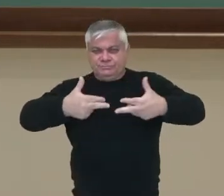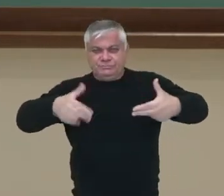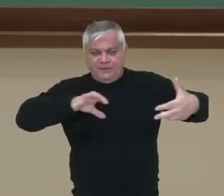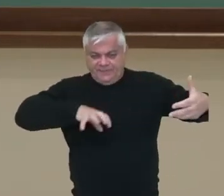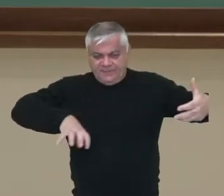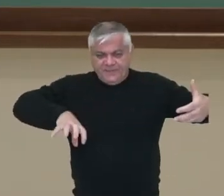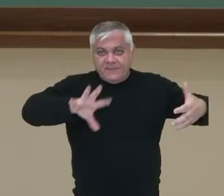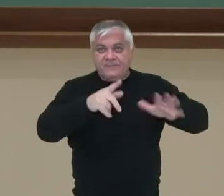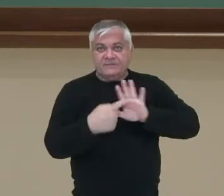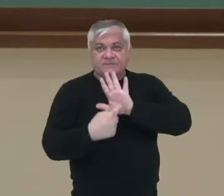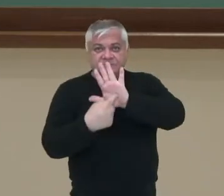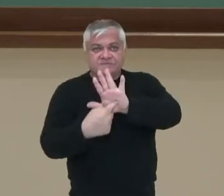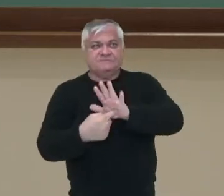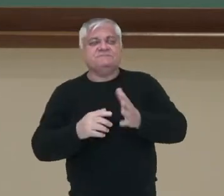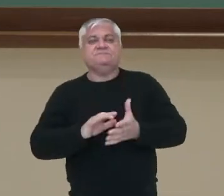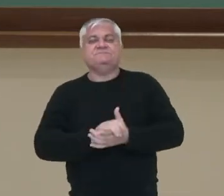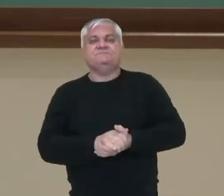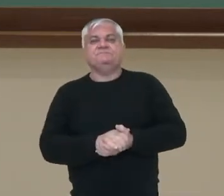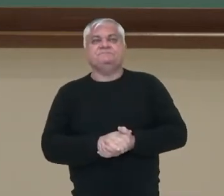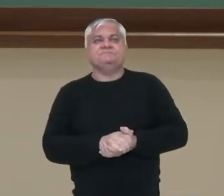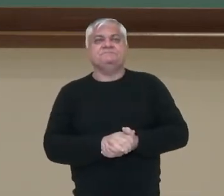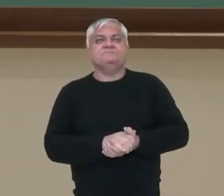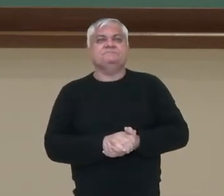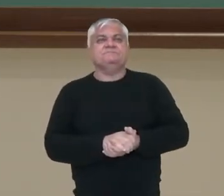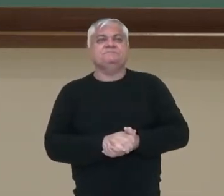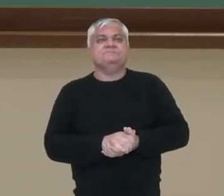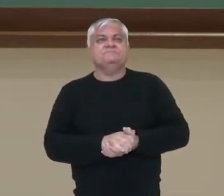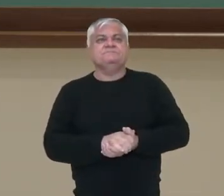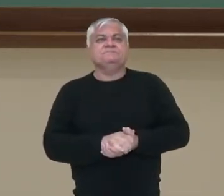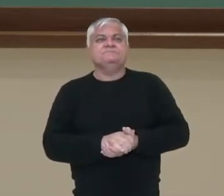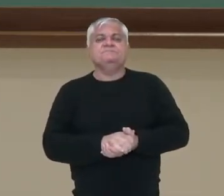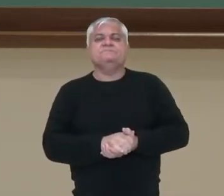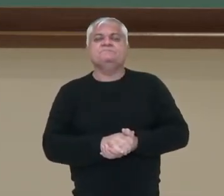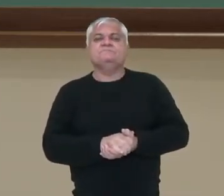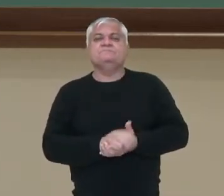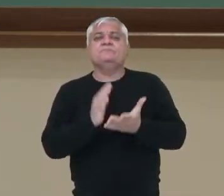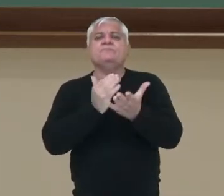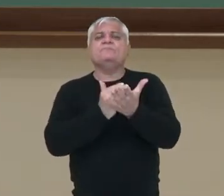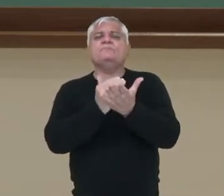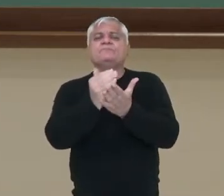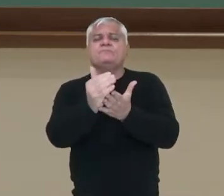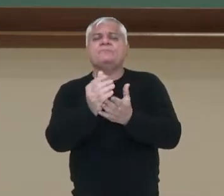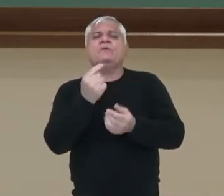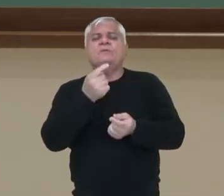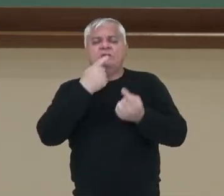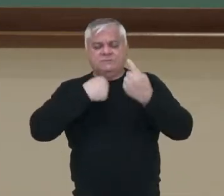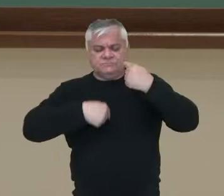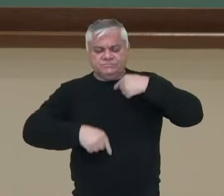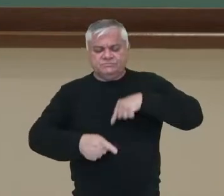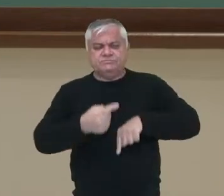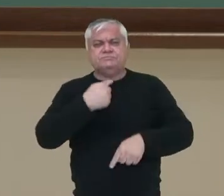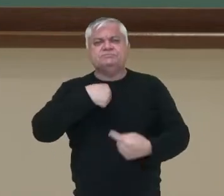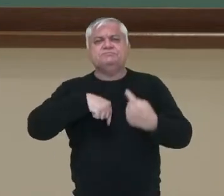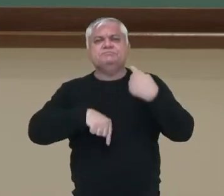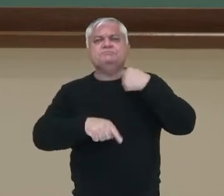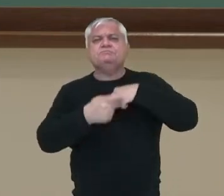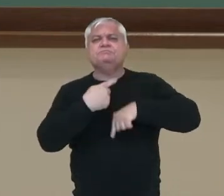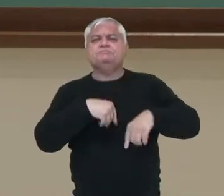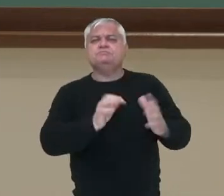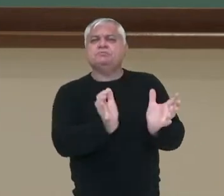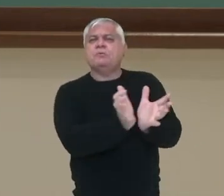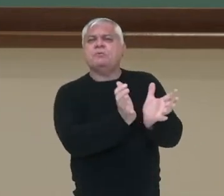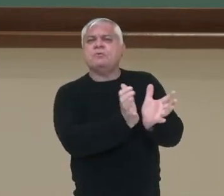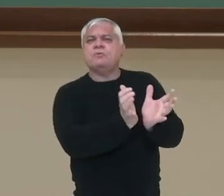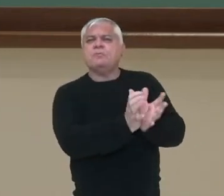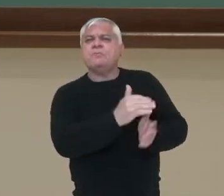poder mostrar para você, ok? Então vamos começar então com a circulação em mamíferos, né? Como que acontece,